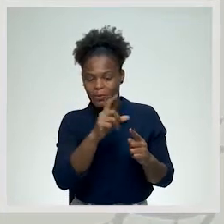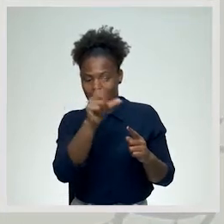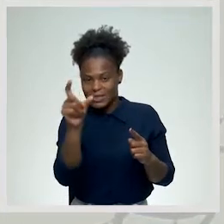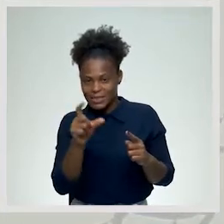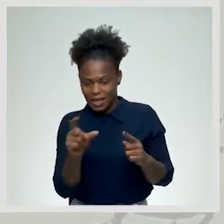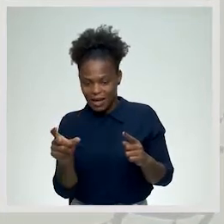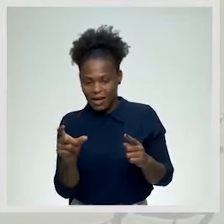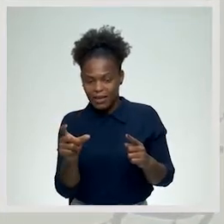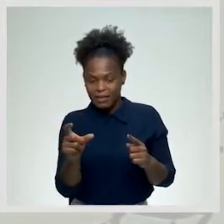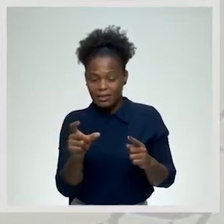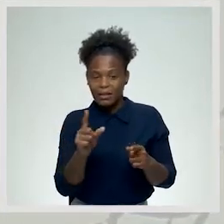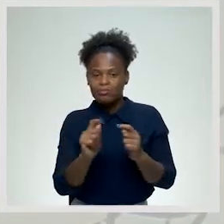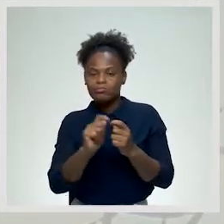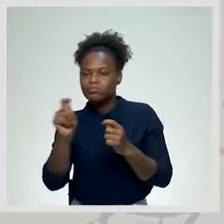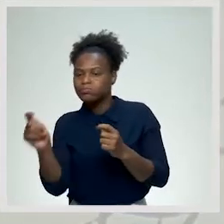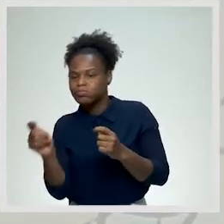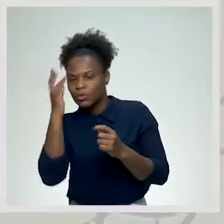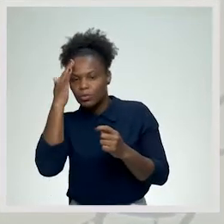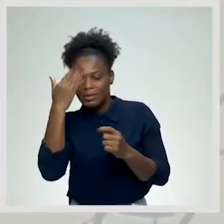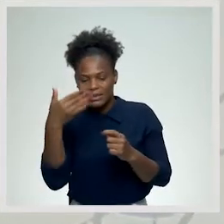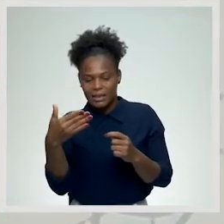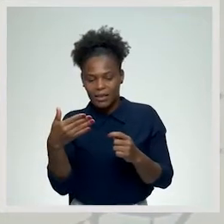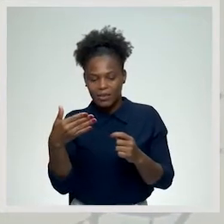WZ, que mede